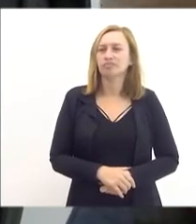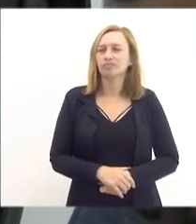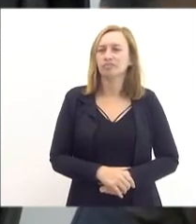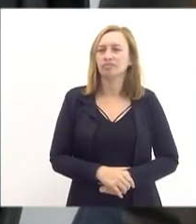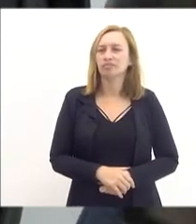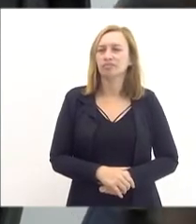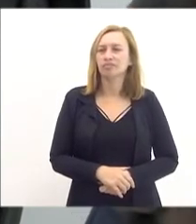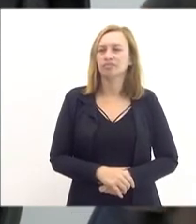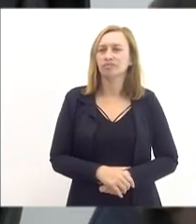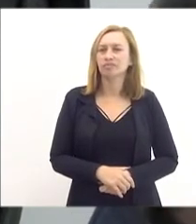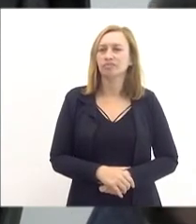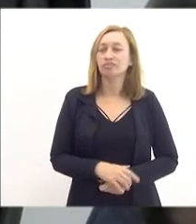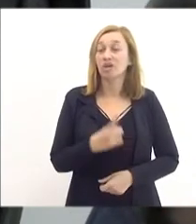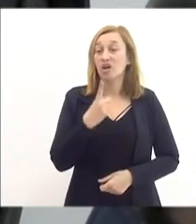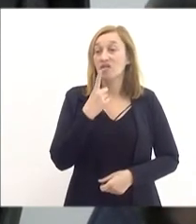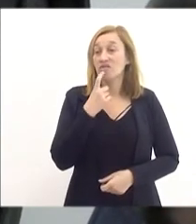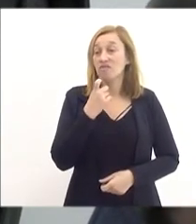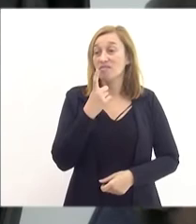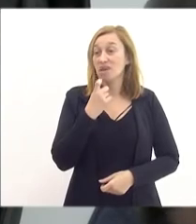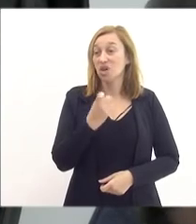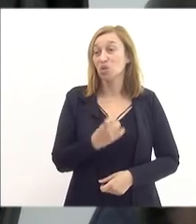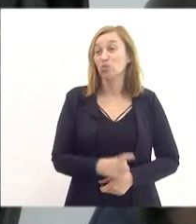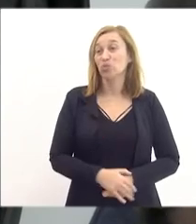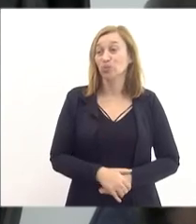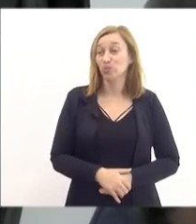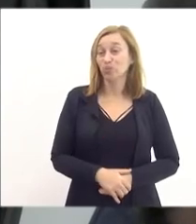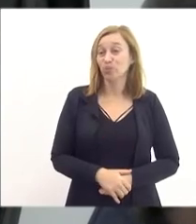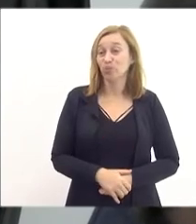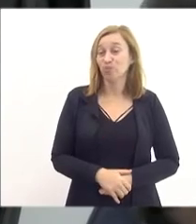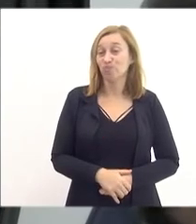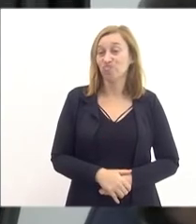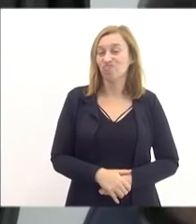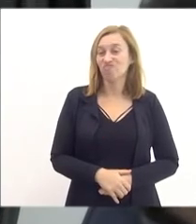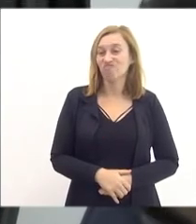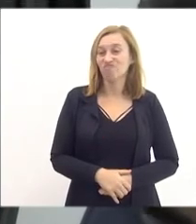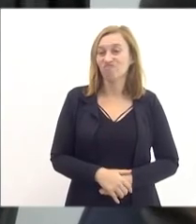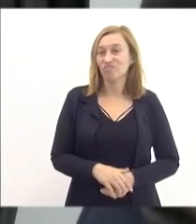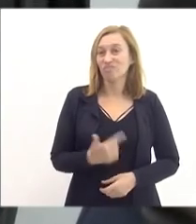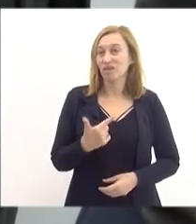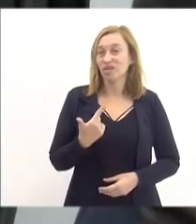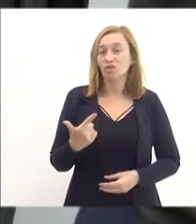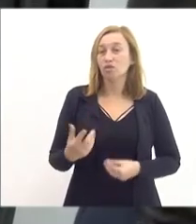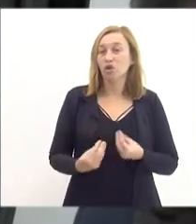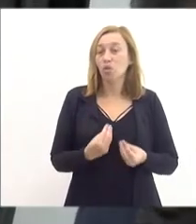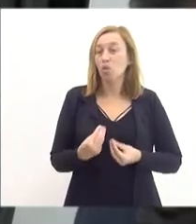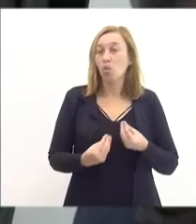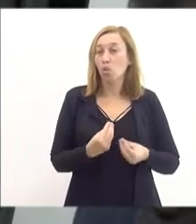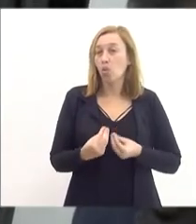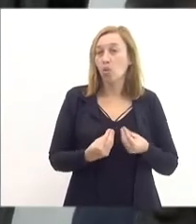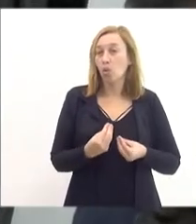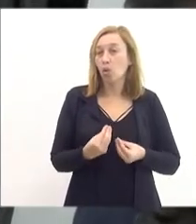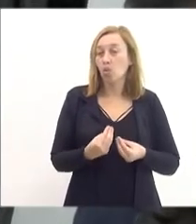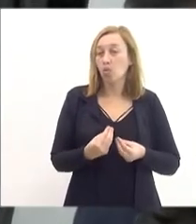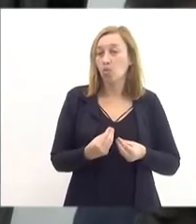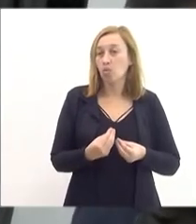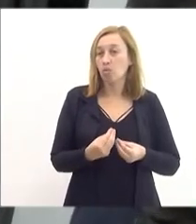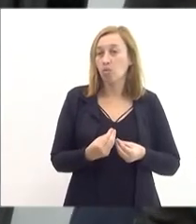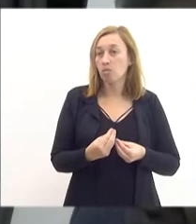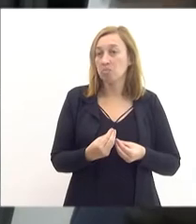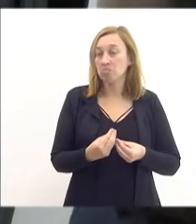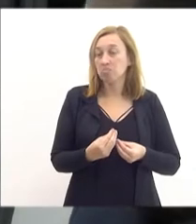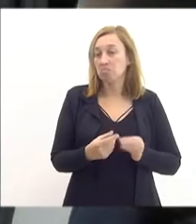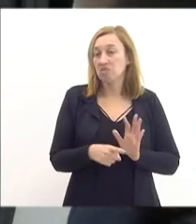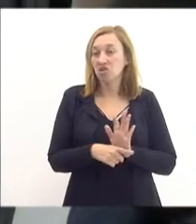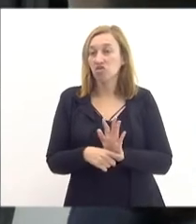financeiro é um vermelho brutal, que não dá nem para a gente decorar um número, mas dá para mais ou